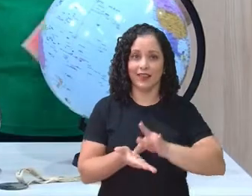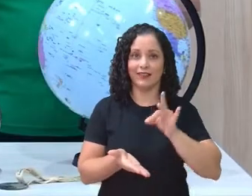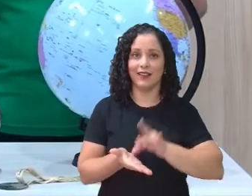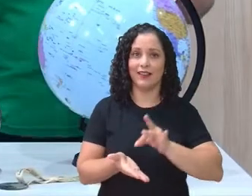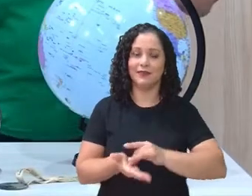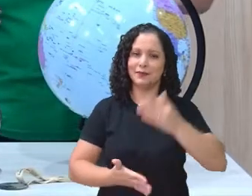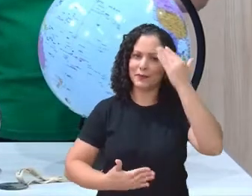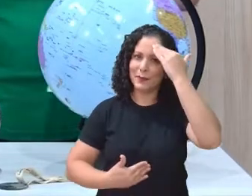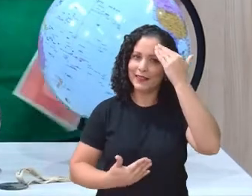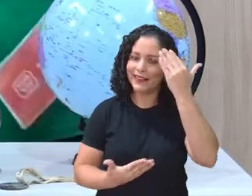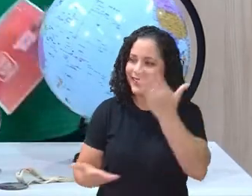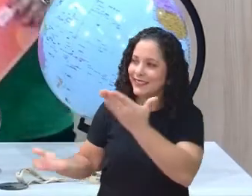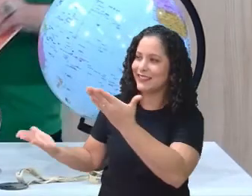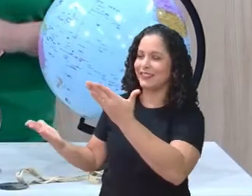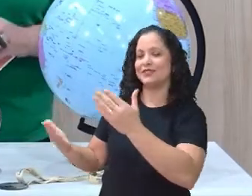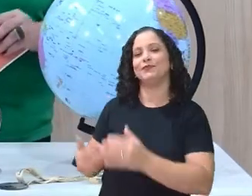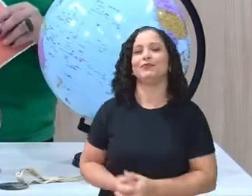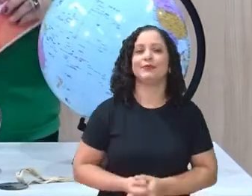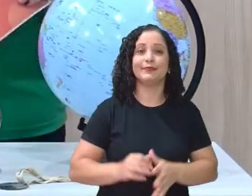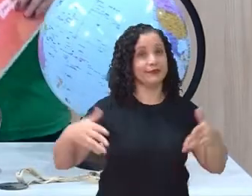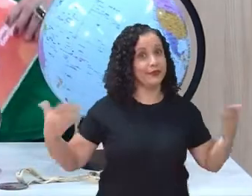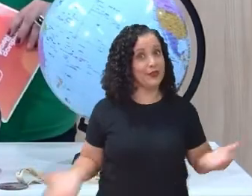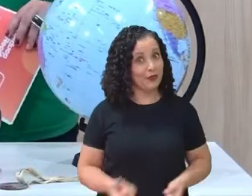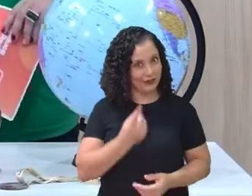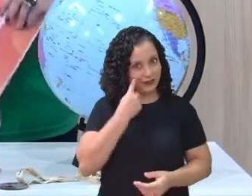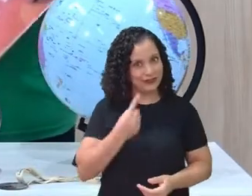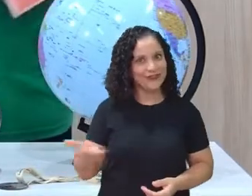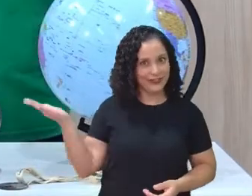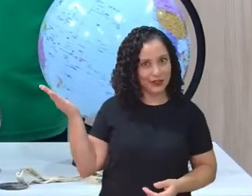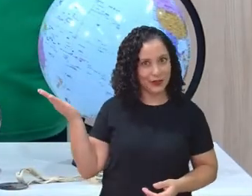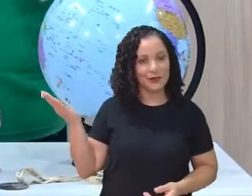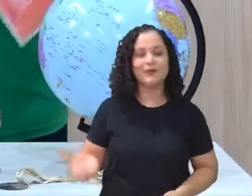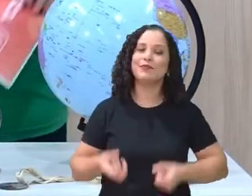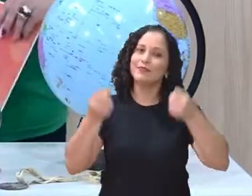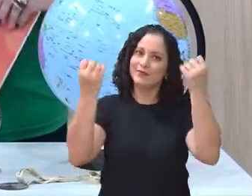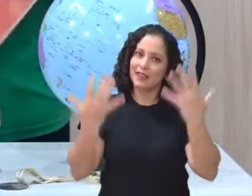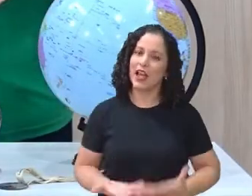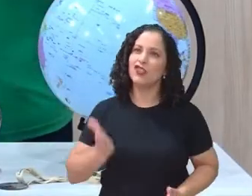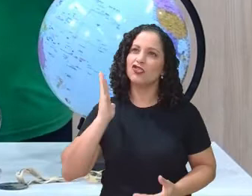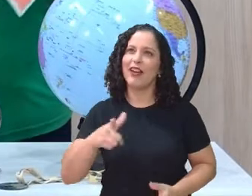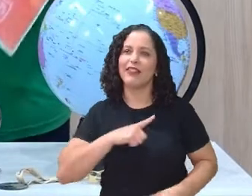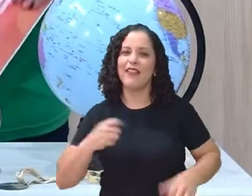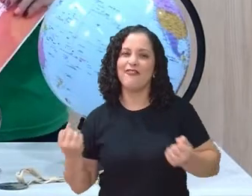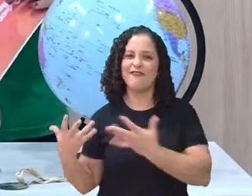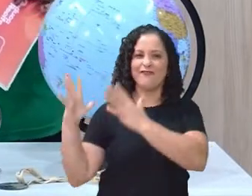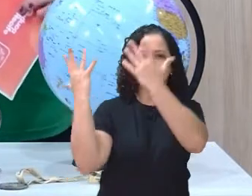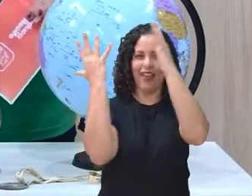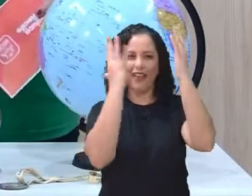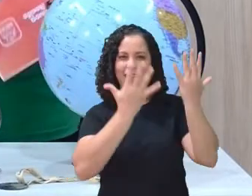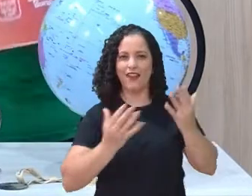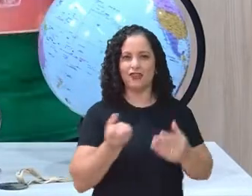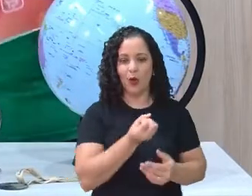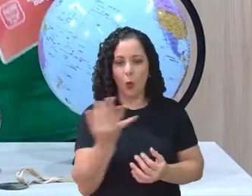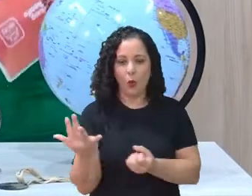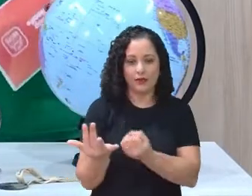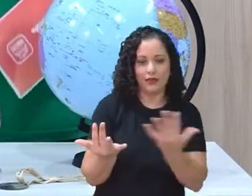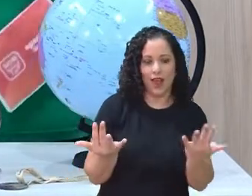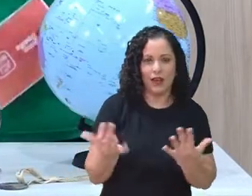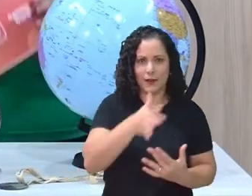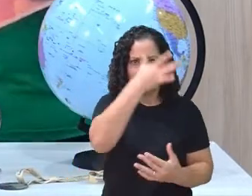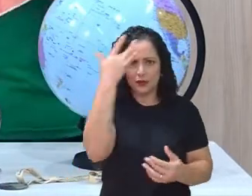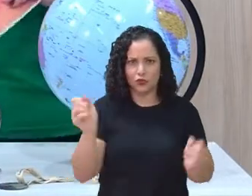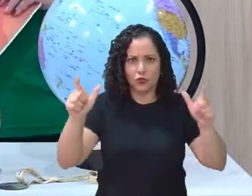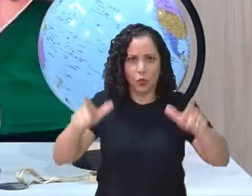obrigada aí. Estão vendo, pessoal? Mesmo vocês ouvindo falar aí que já pode ter festa, dependendo aí da quantidade, do